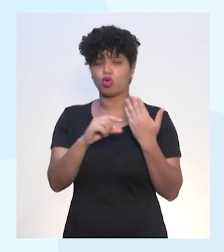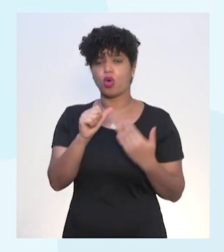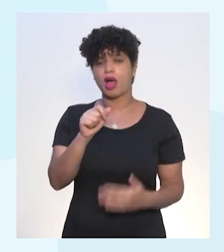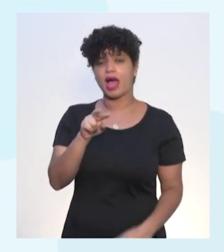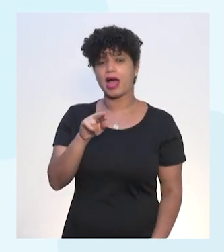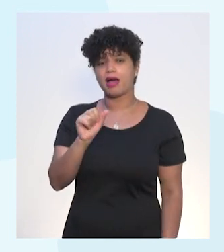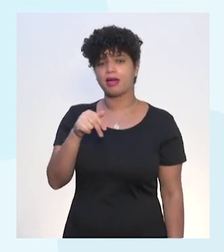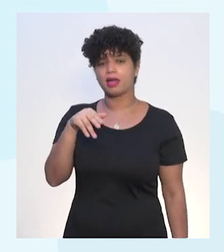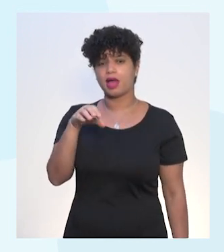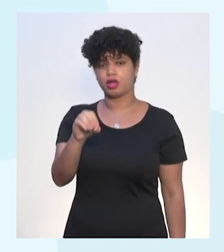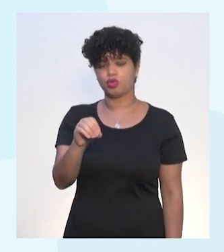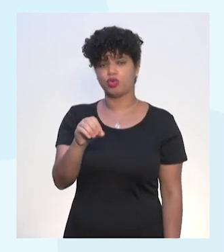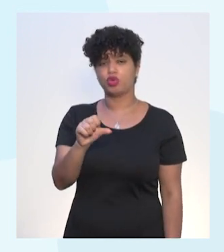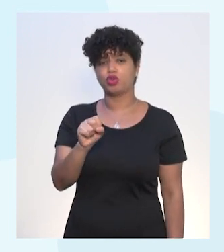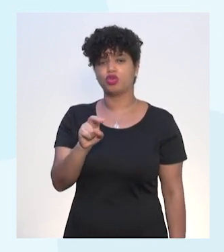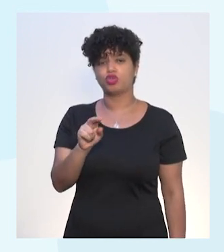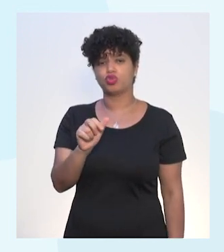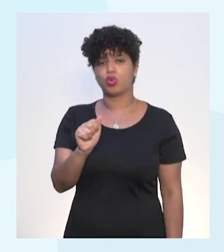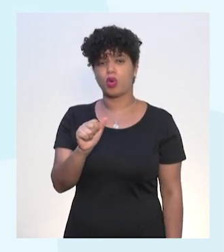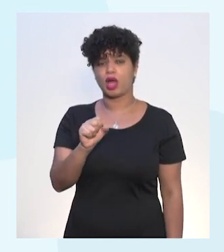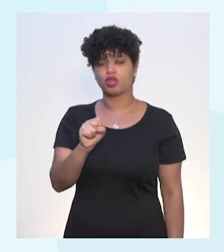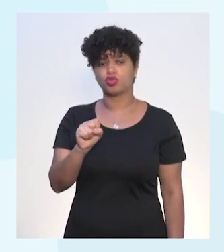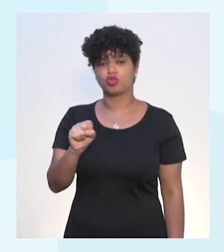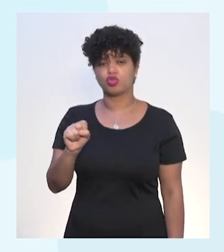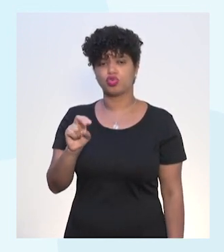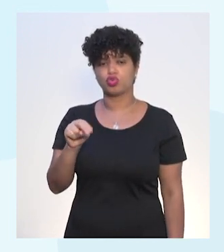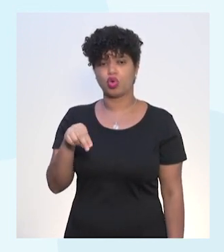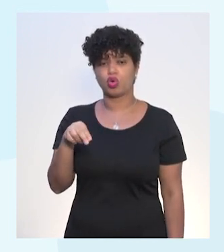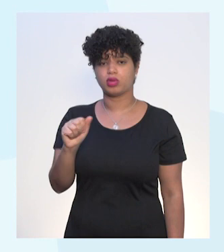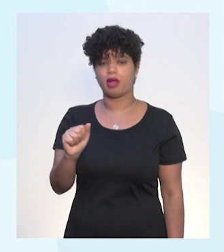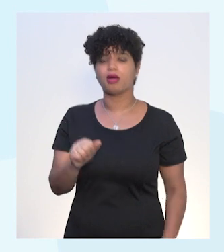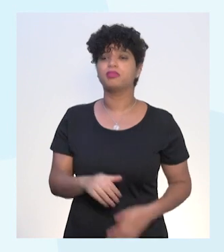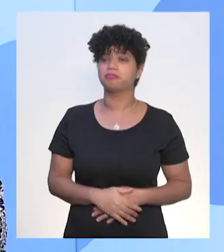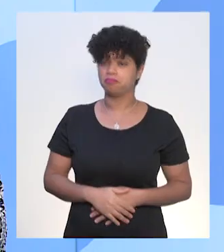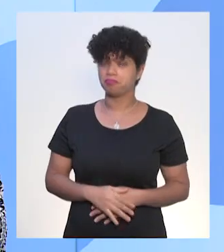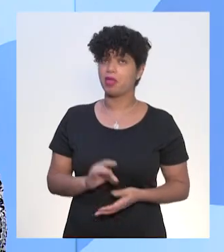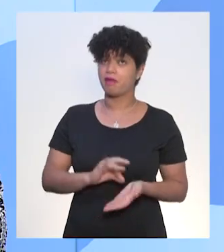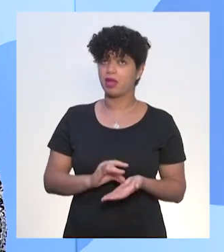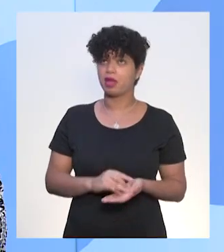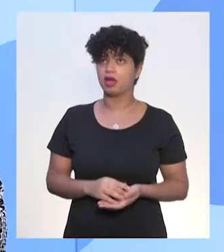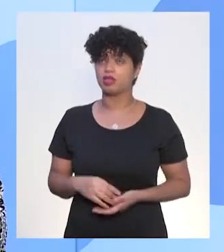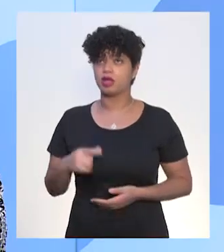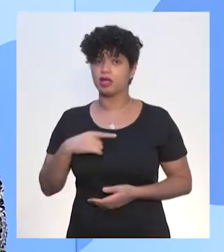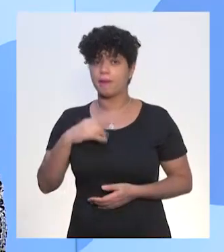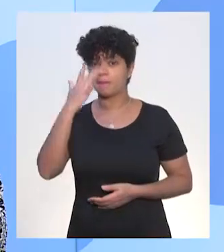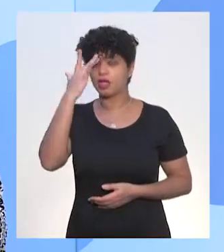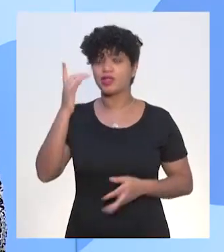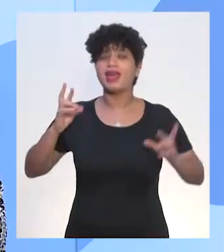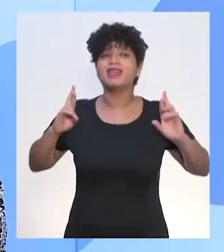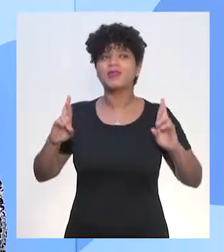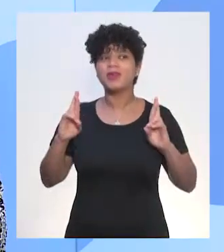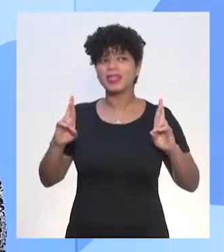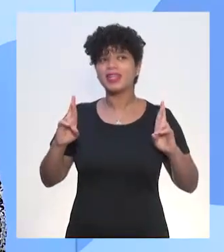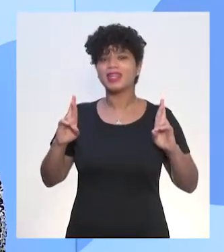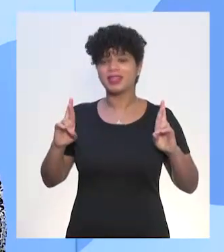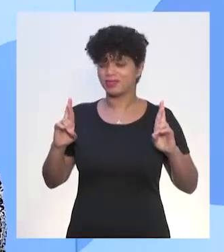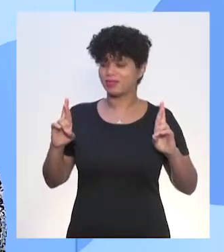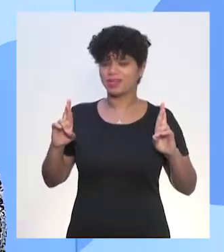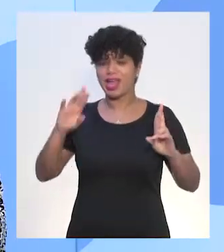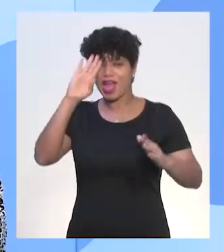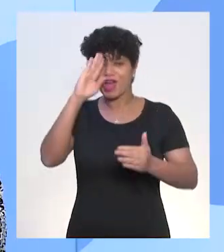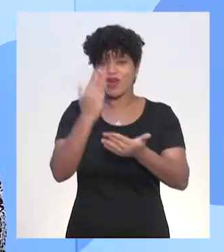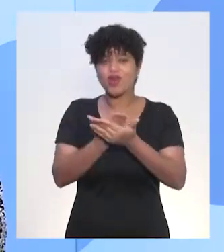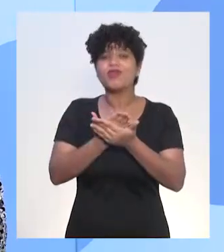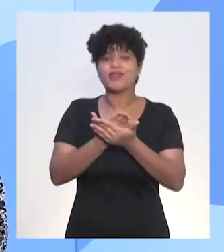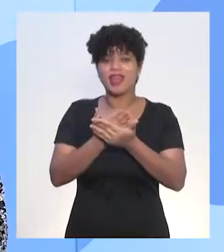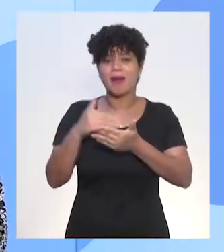explicar né porque normalmente Tem coisas que a gente pensa nem escrever né Luiza eu realista esperançoso ele ele confia né no tempo